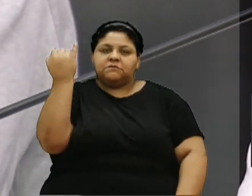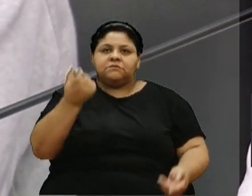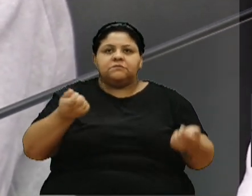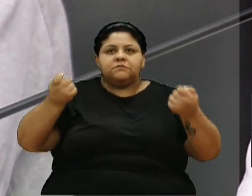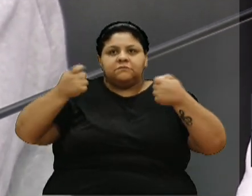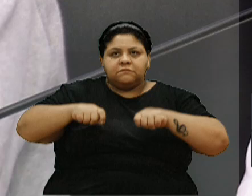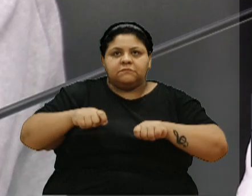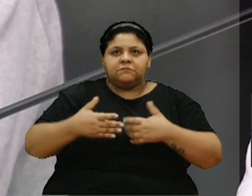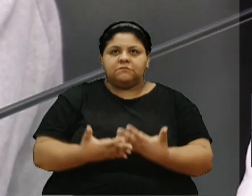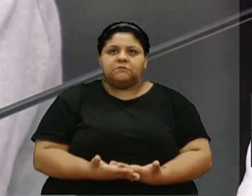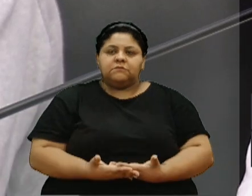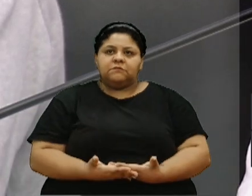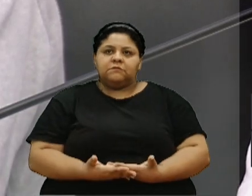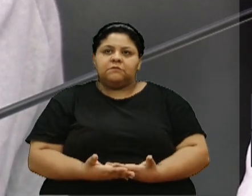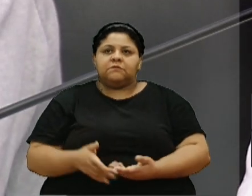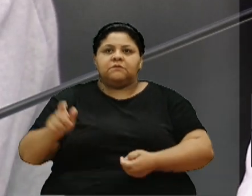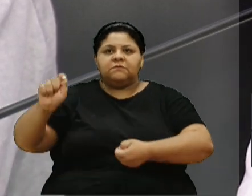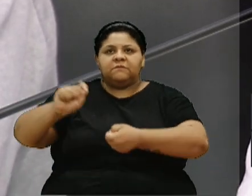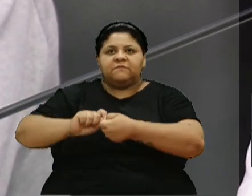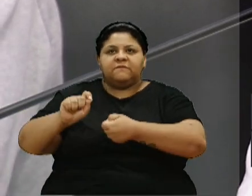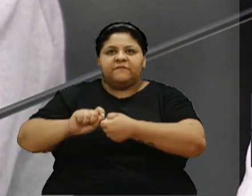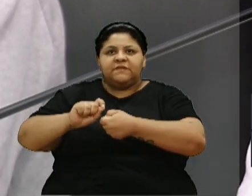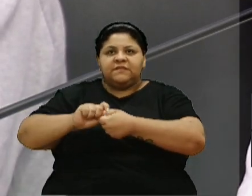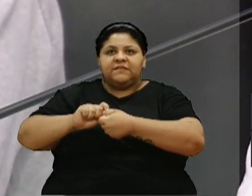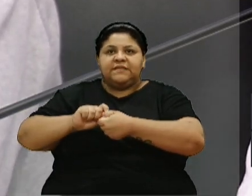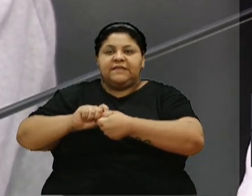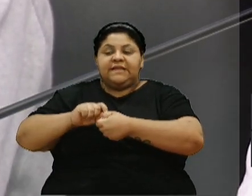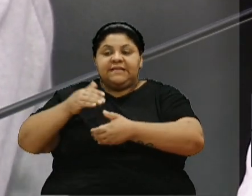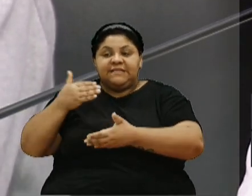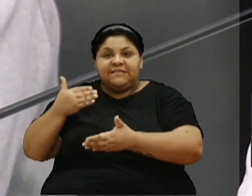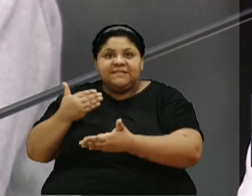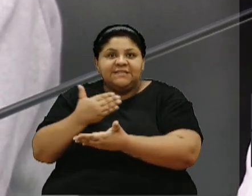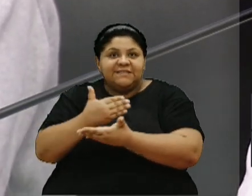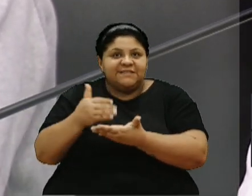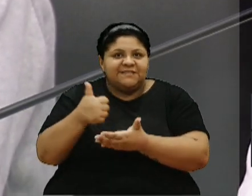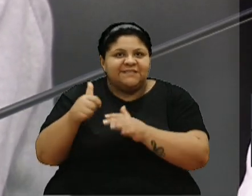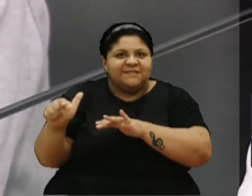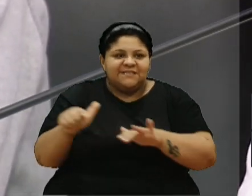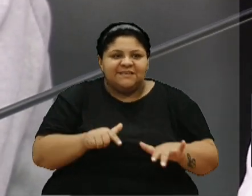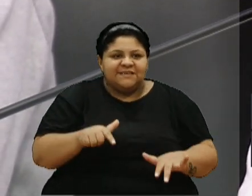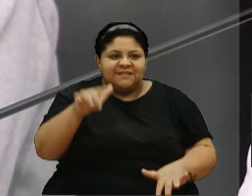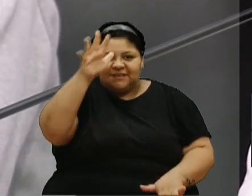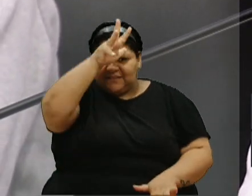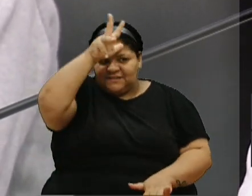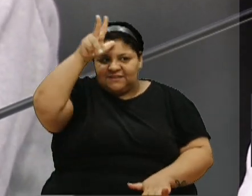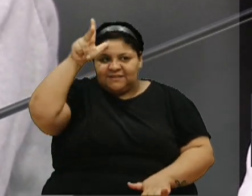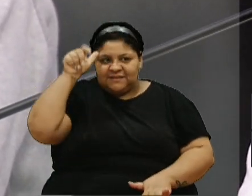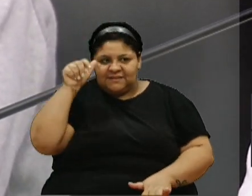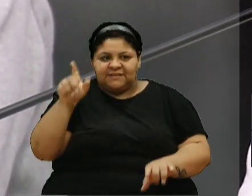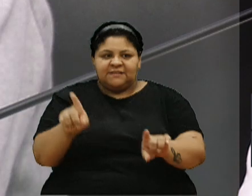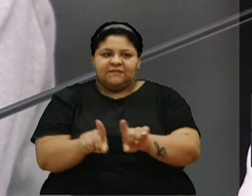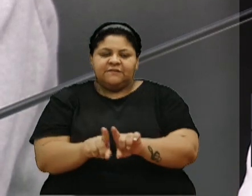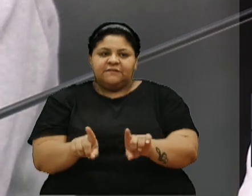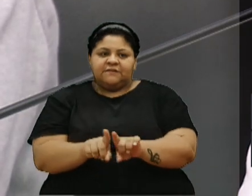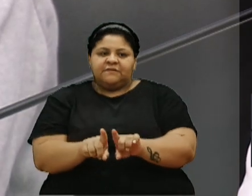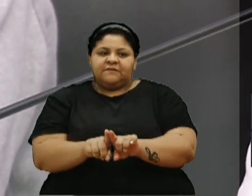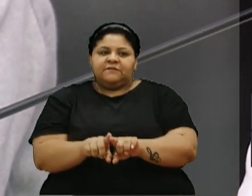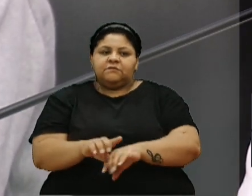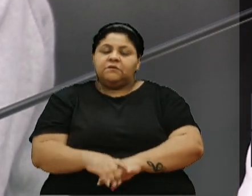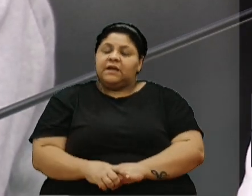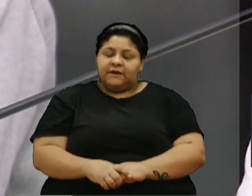necessárias para fazer esse pontapé inicial aí da primeira semana municipal da luta antimanicomial aqui em Caxias do